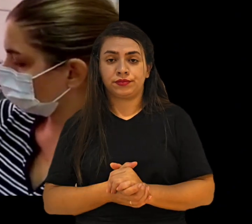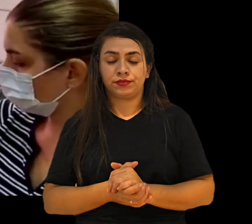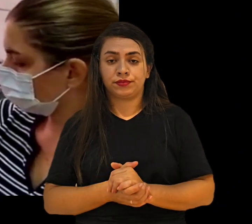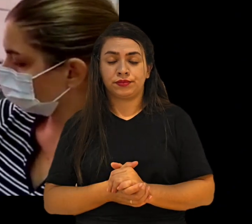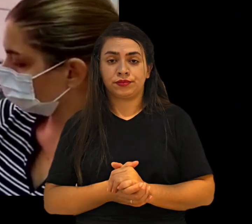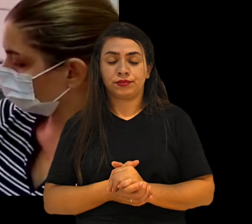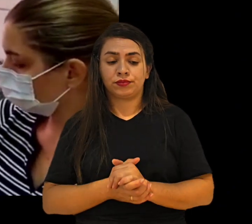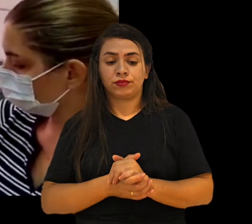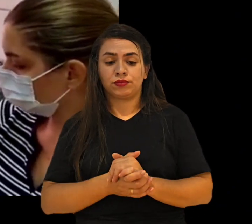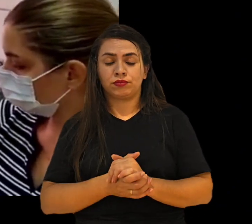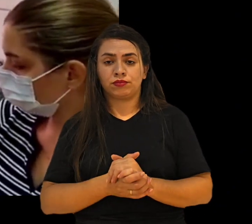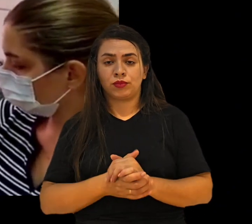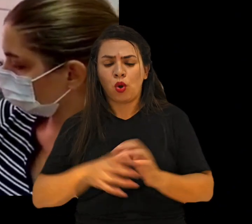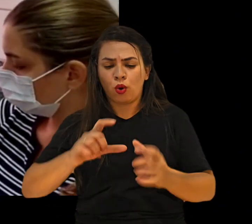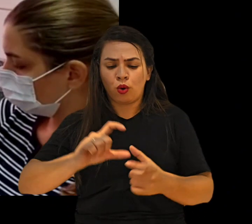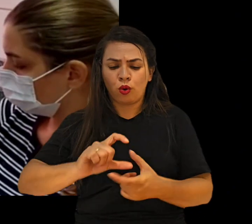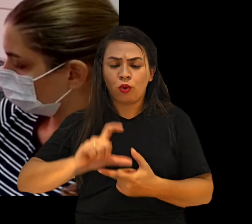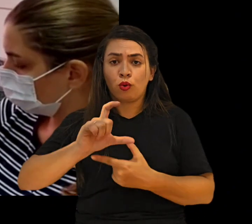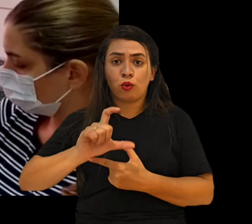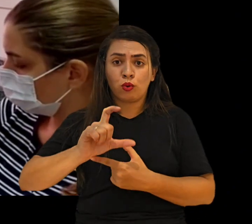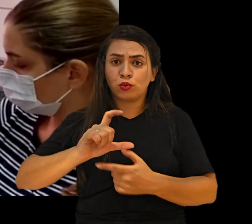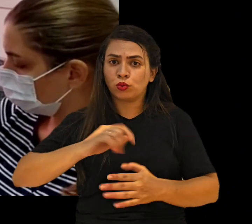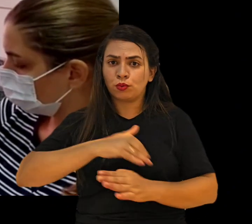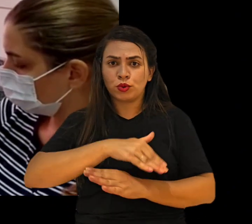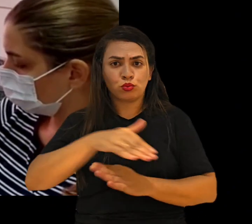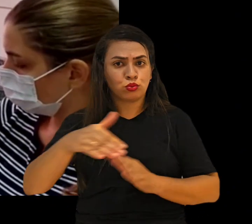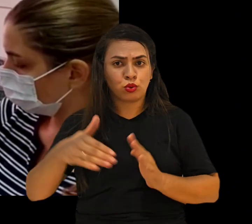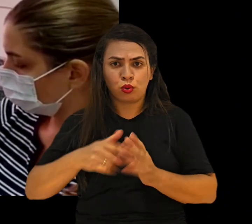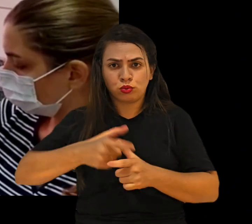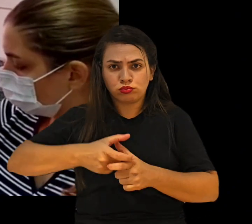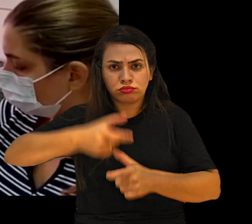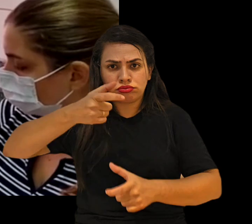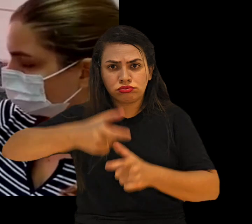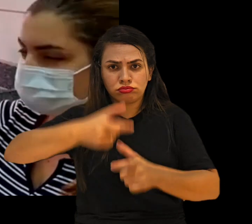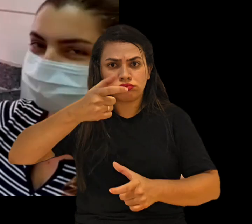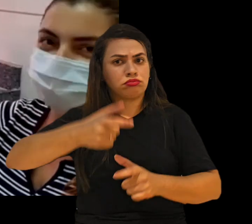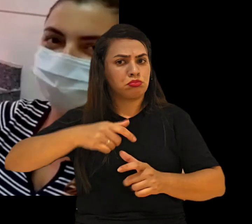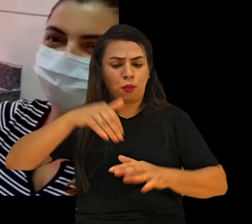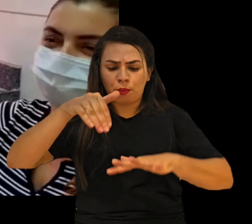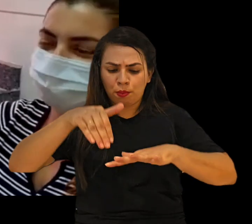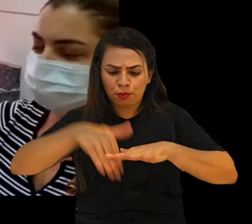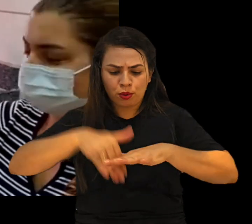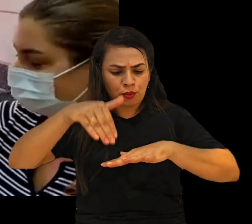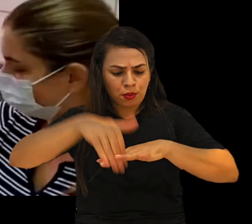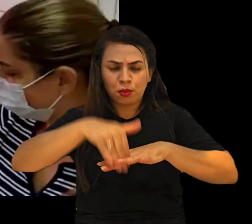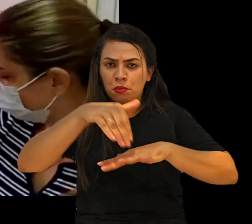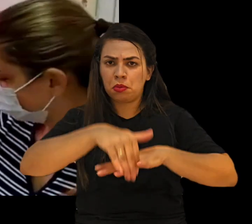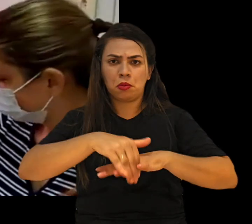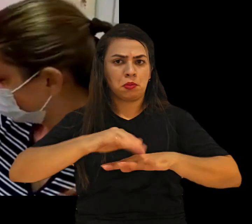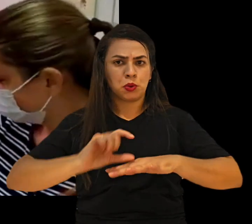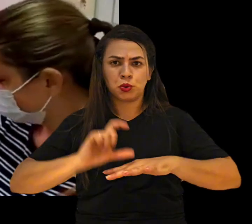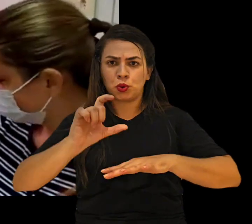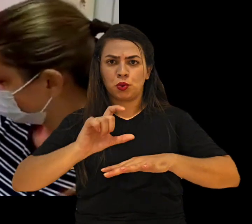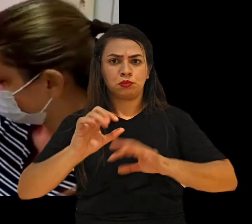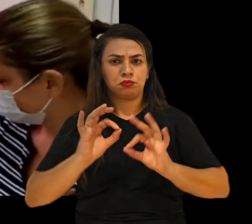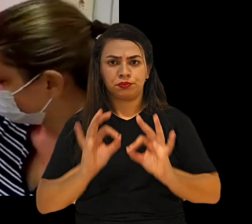Terceiro tubo, também tá vendo, vou acabar com o sangue dela, sou vampiro.